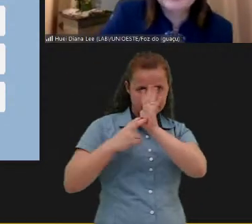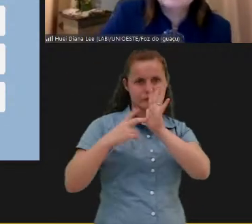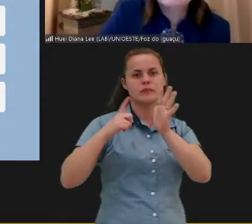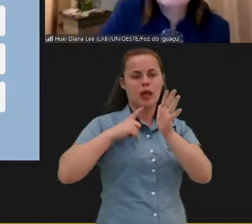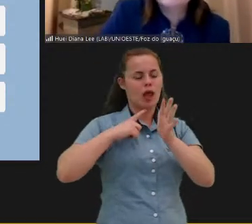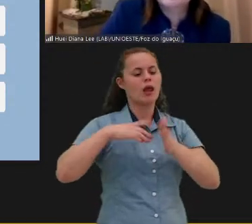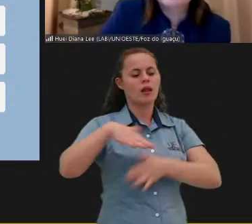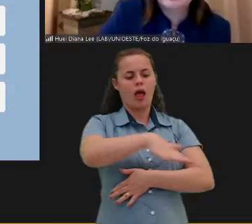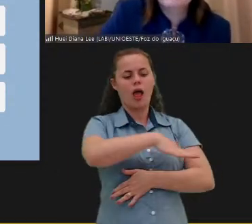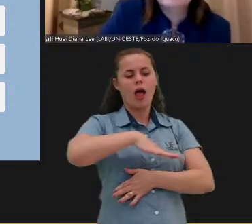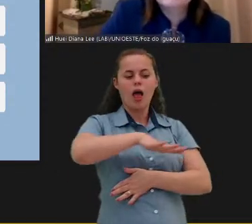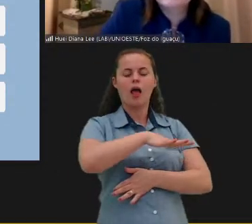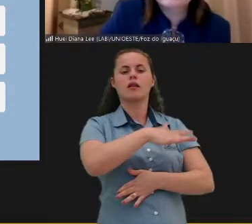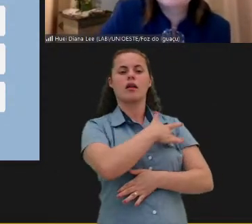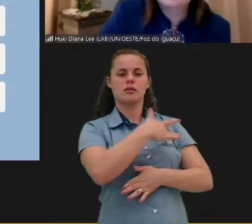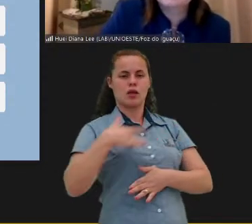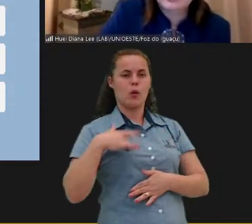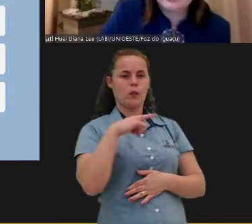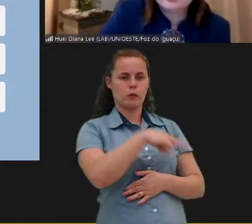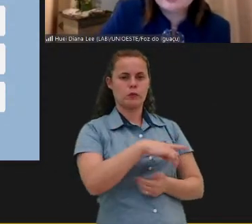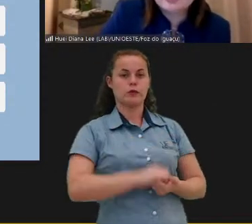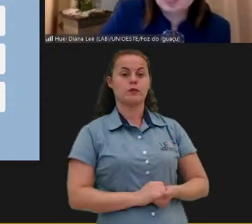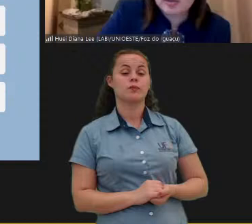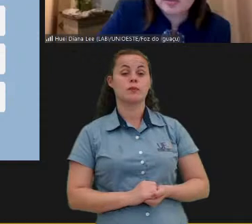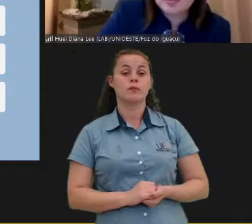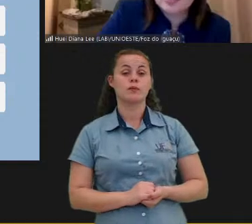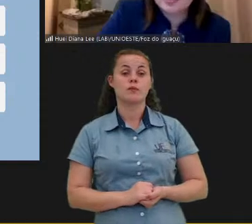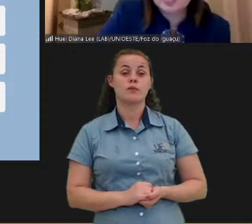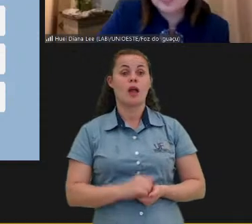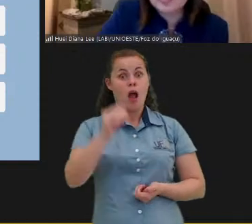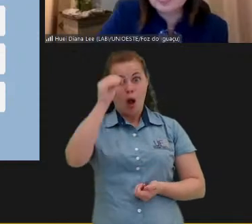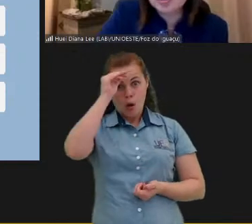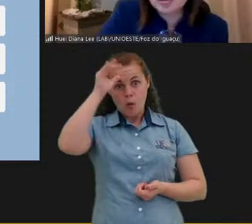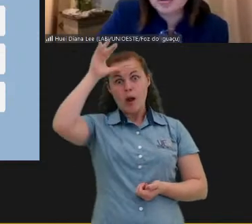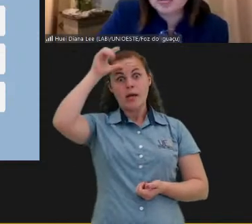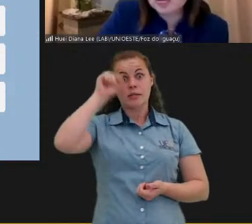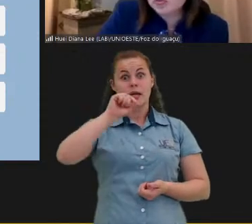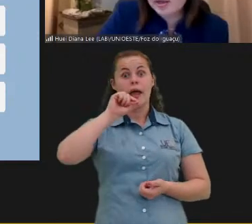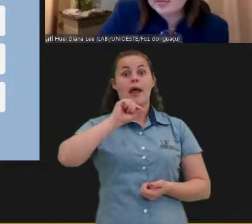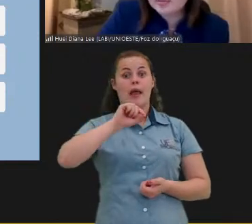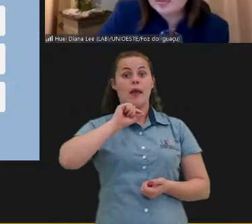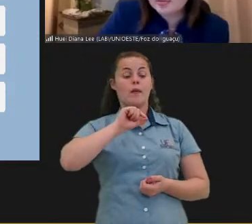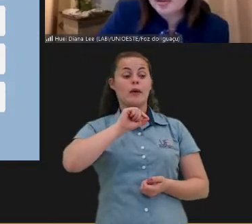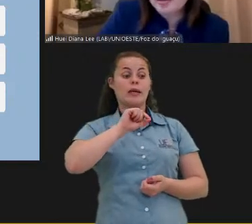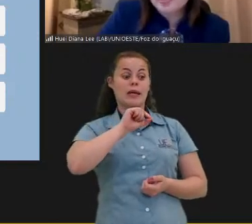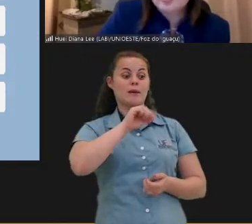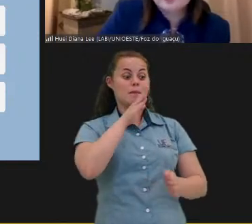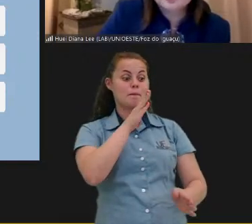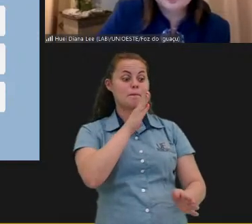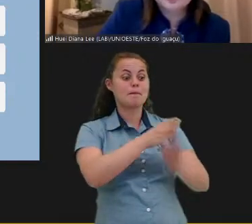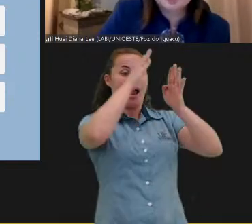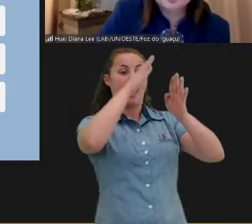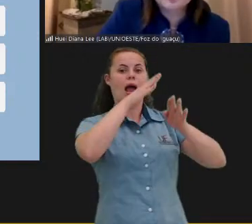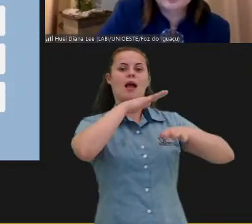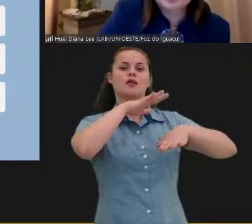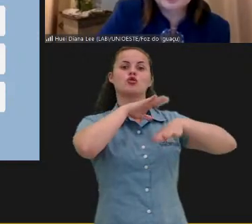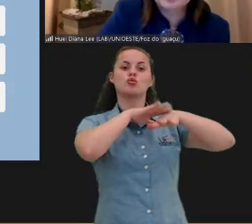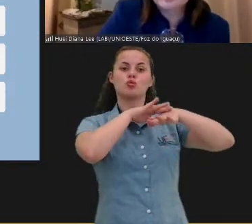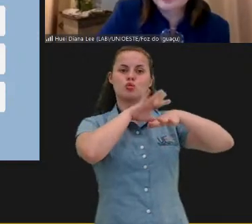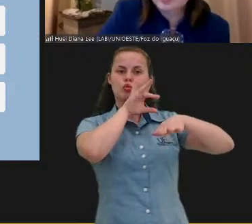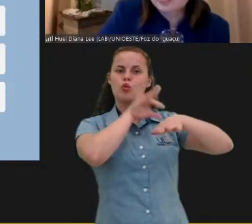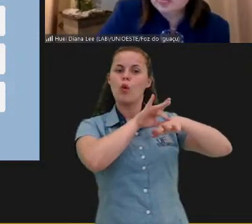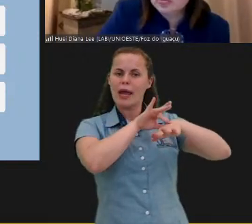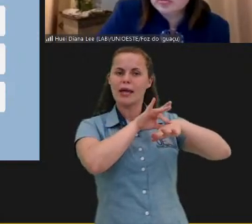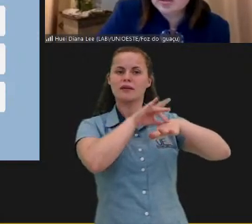saúde. Mas vejam, uma das aplicações mais conhecidas é a identificação e diagnóstico de doenças. Então, os algoritmos podem